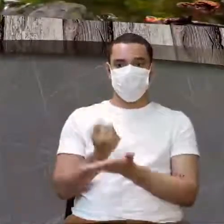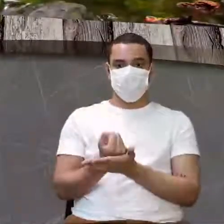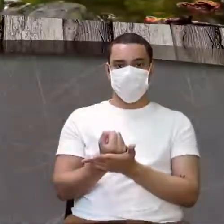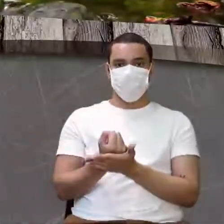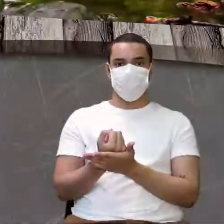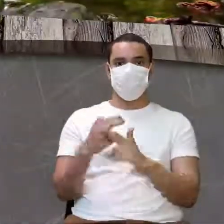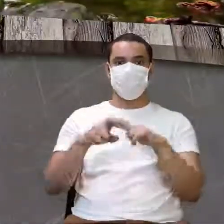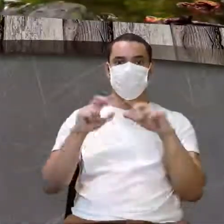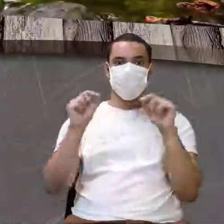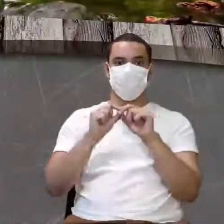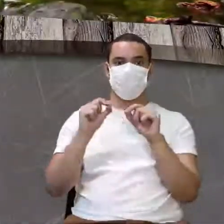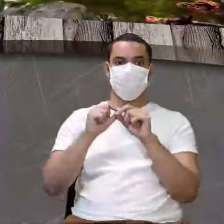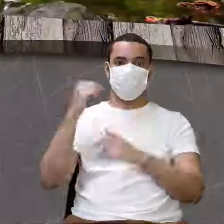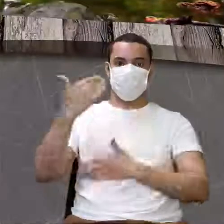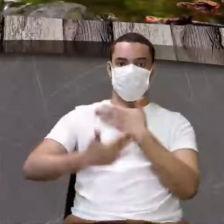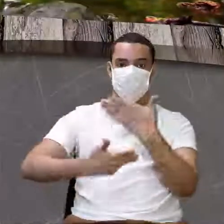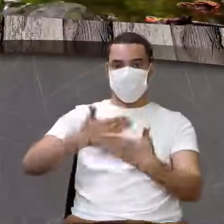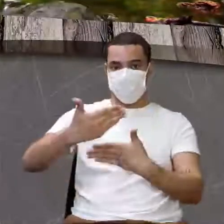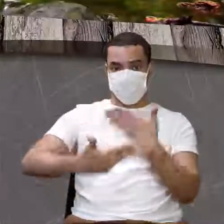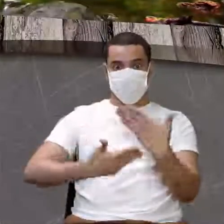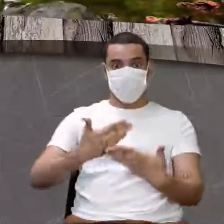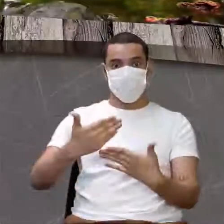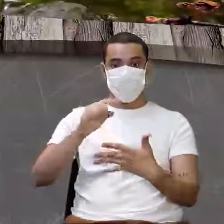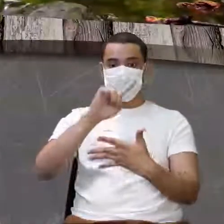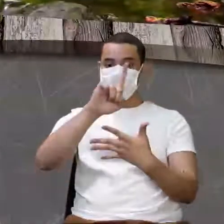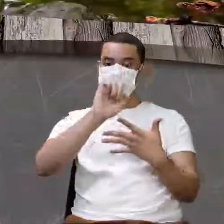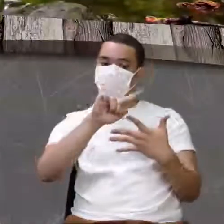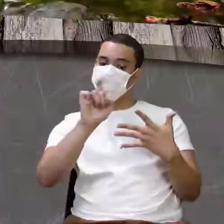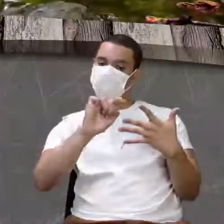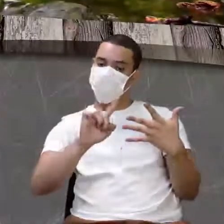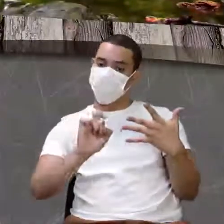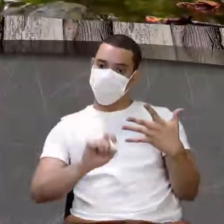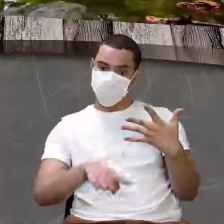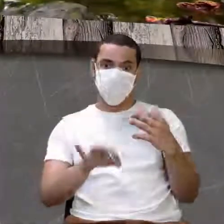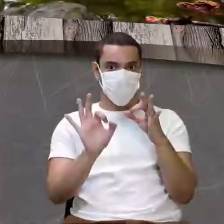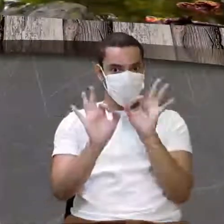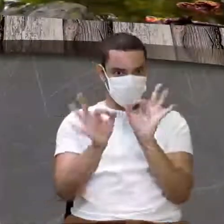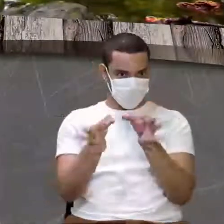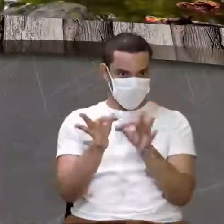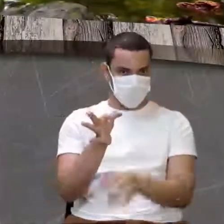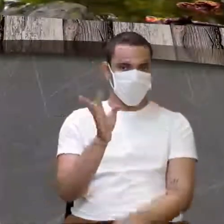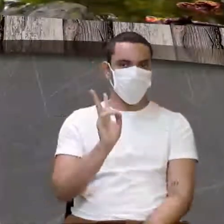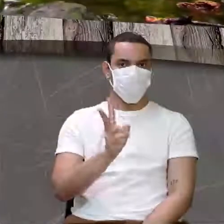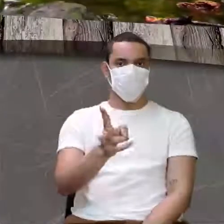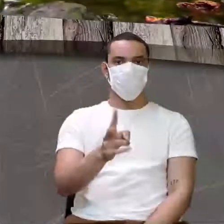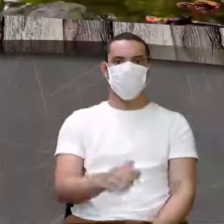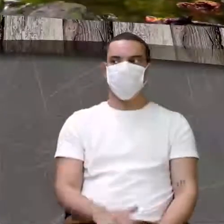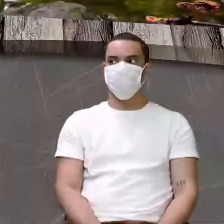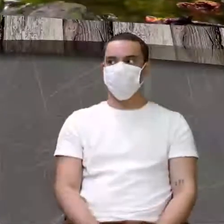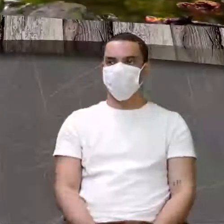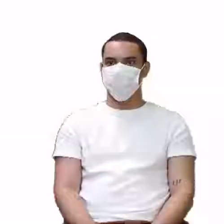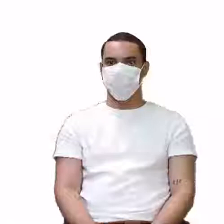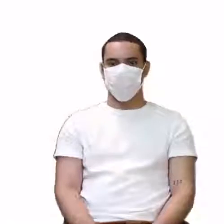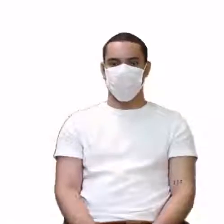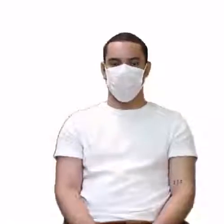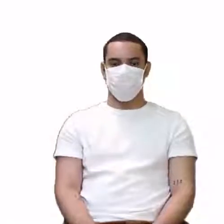e montando isso em cima das hipóteses. Tá bom? Vamos continuar? Olha lá no